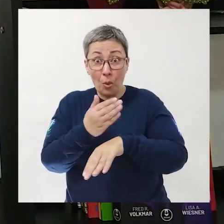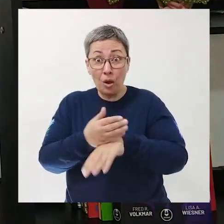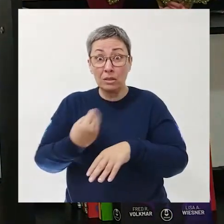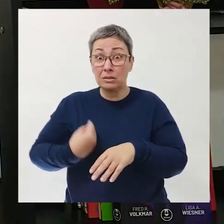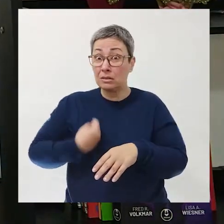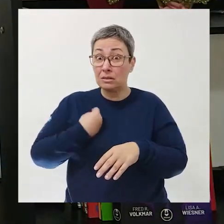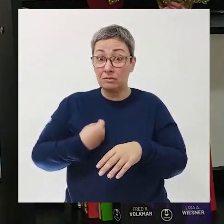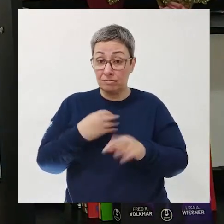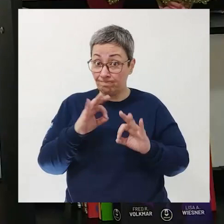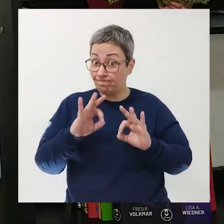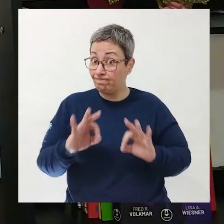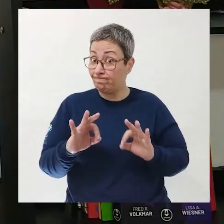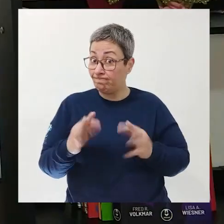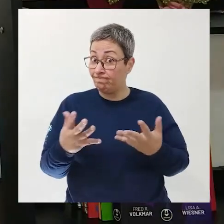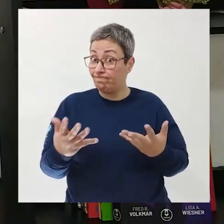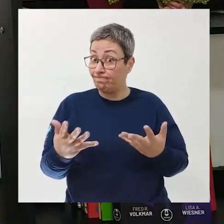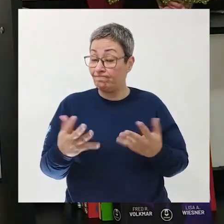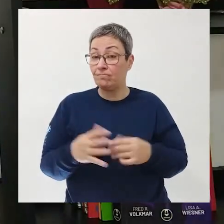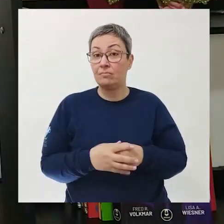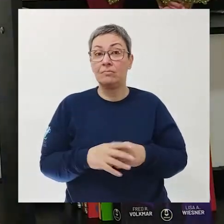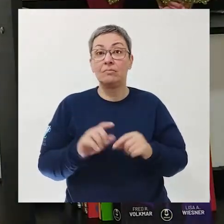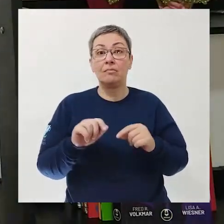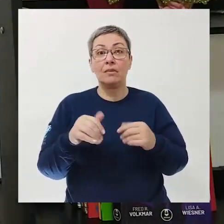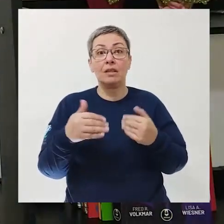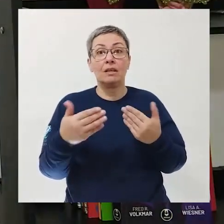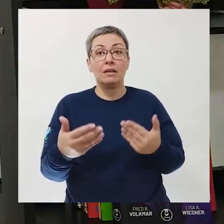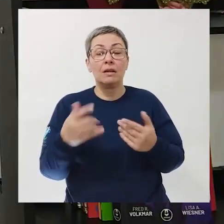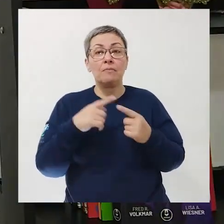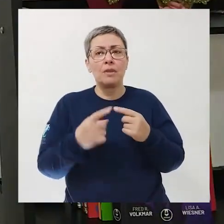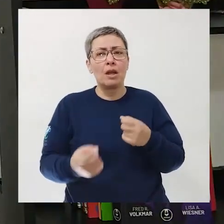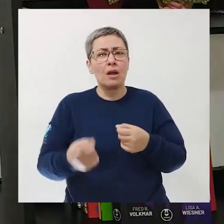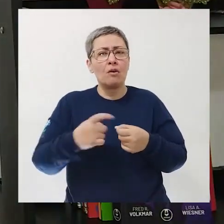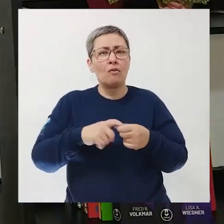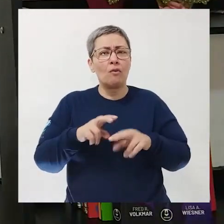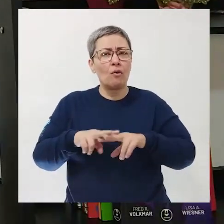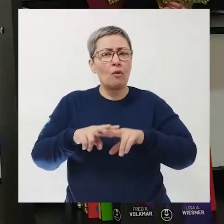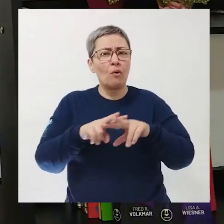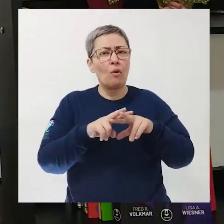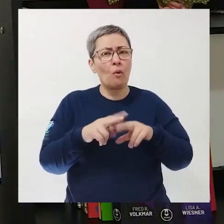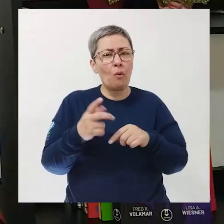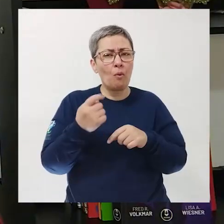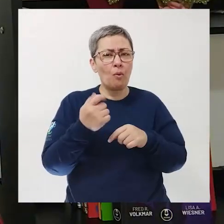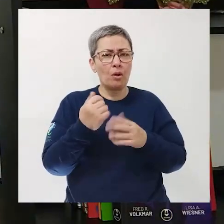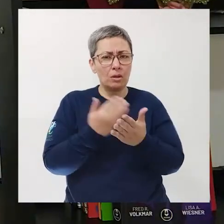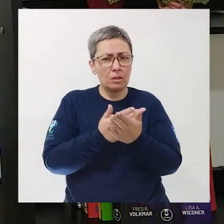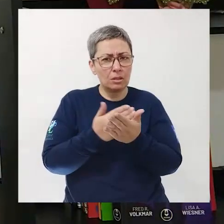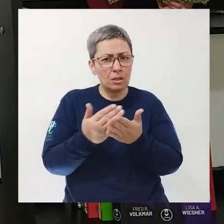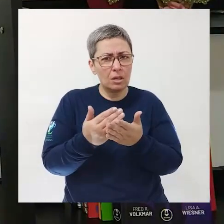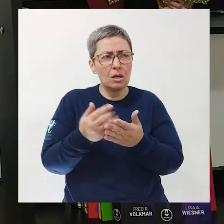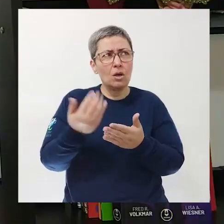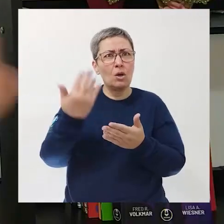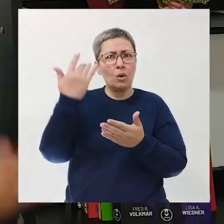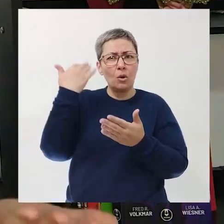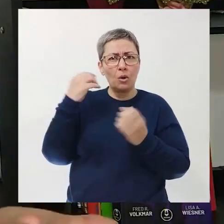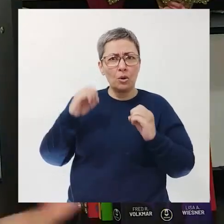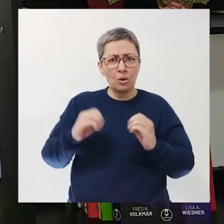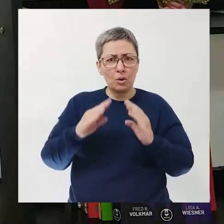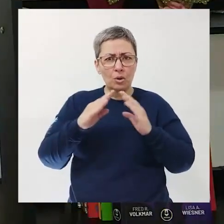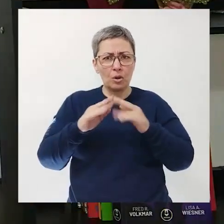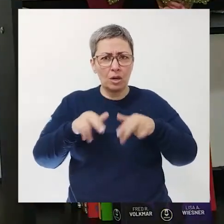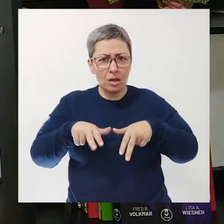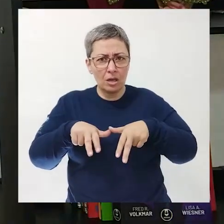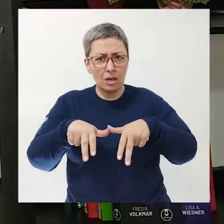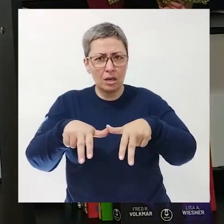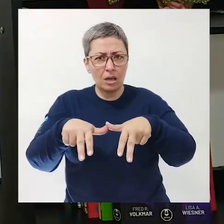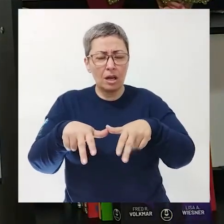pessoa, certo? Bom, retomando um pouquinho aí, então, o que eu comecei a falar lá no comecinho sobre gênero, como a